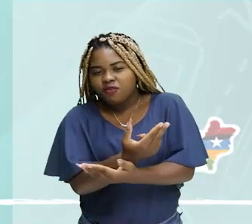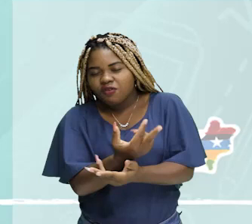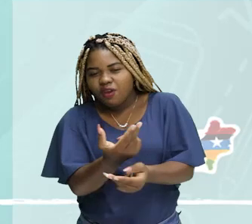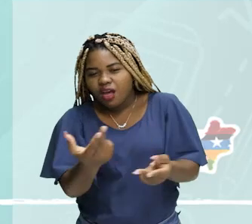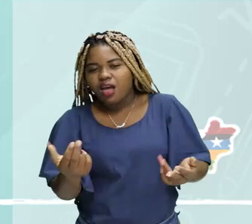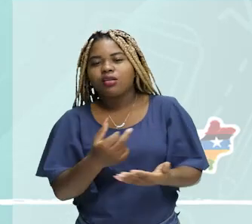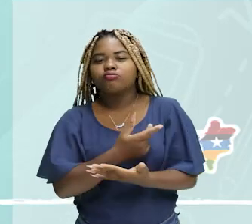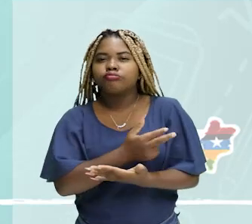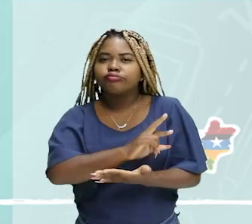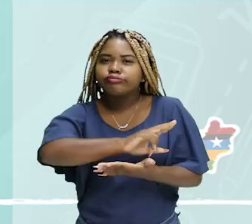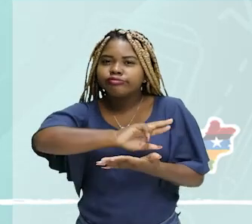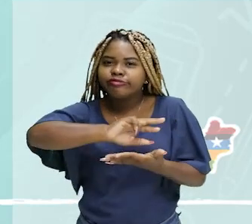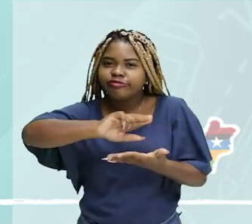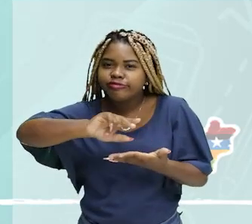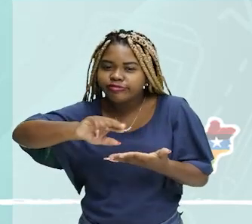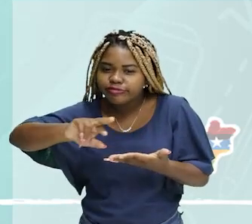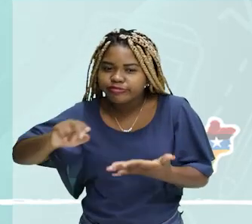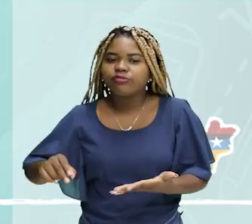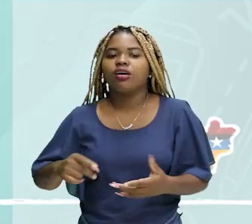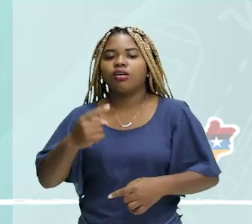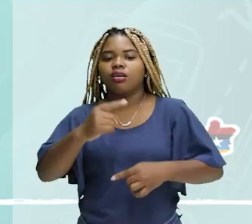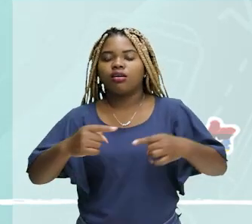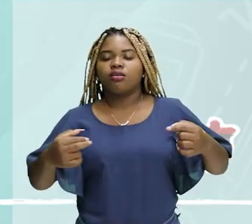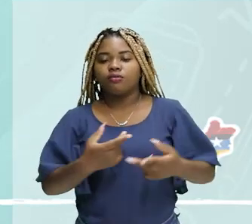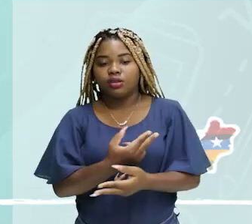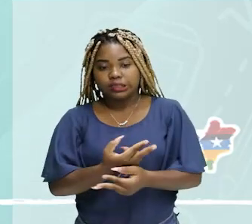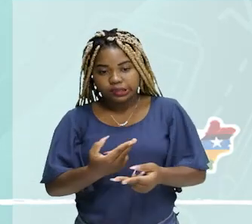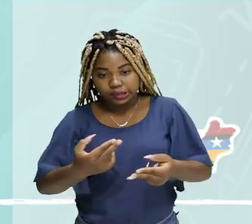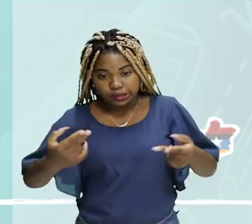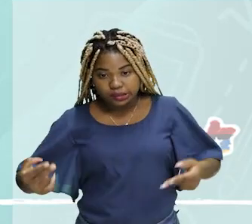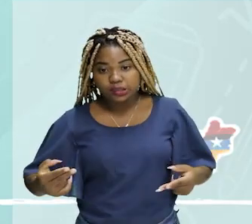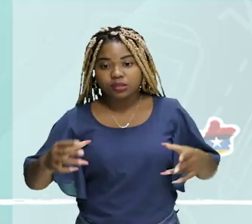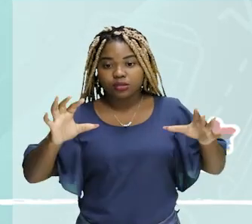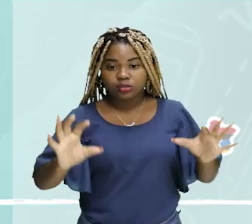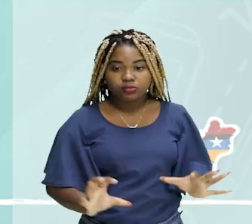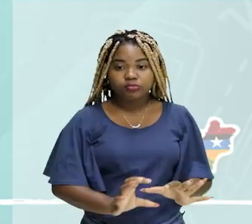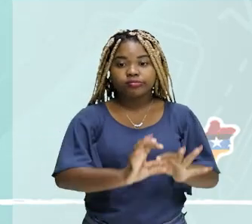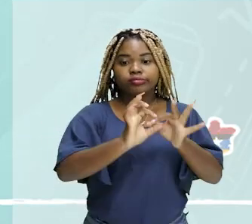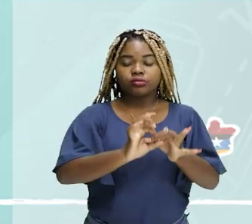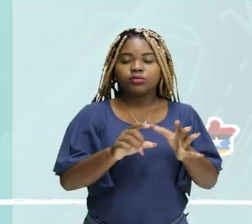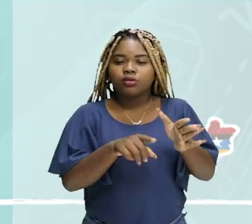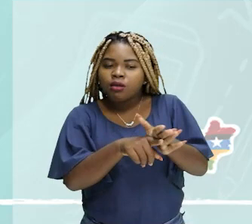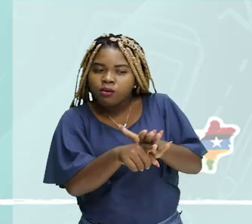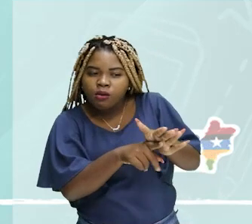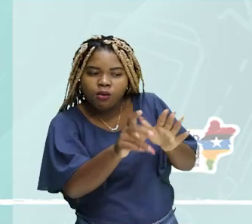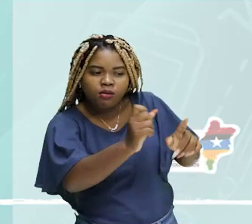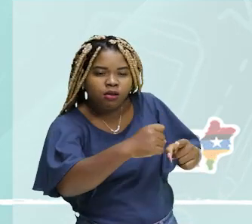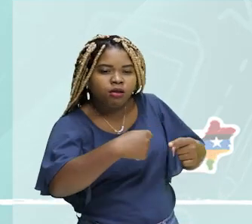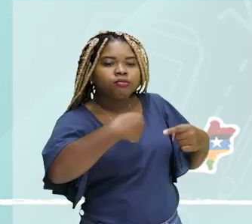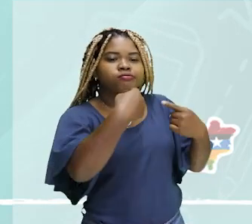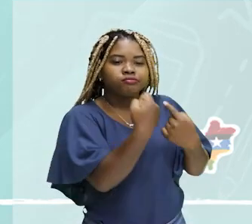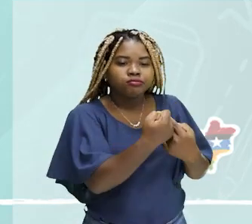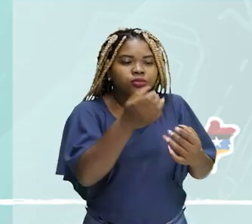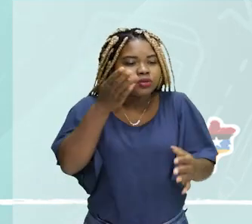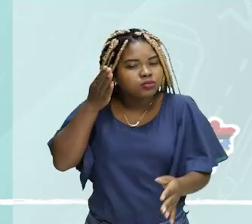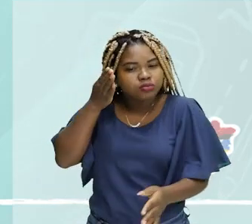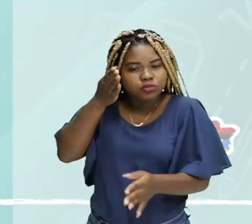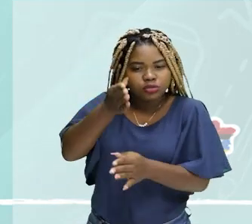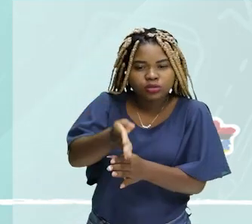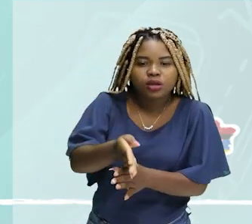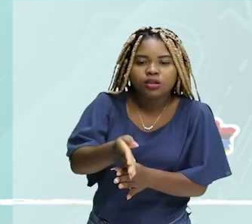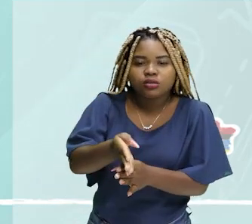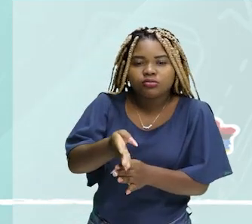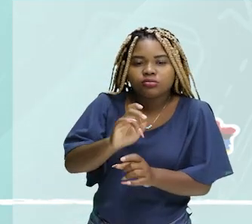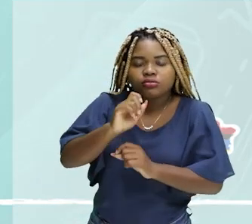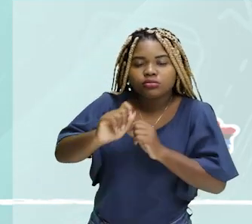imensa, um vasto material de conjunto de pesquisas sociais, direcionados a quê?